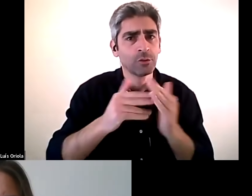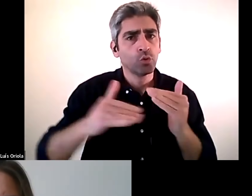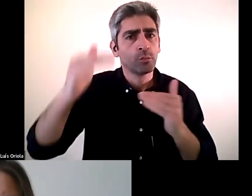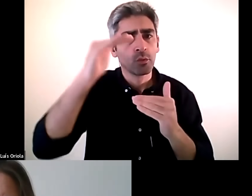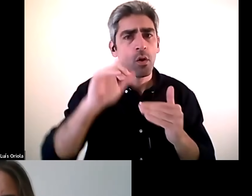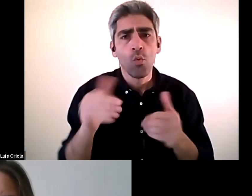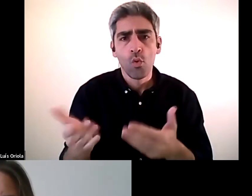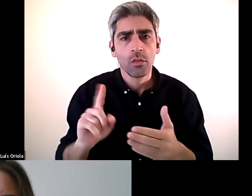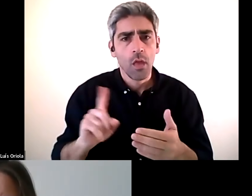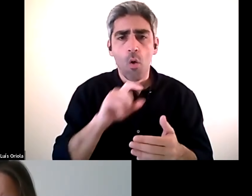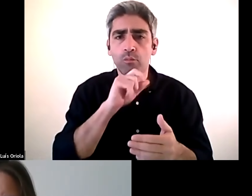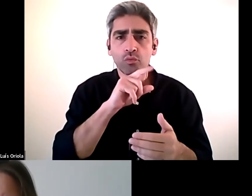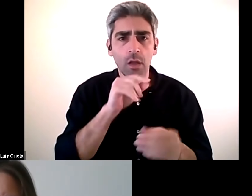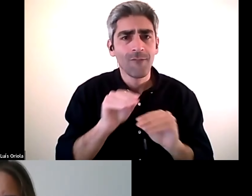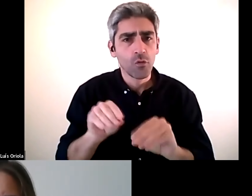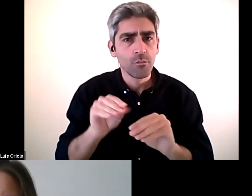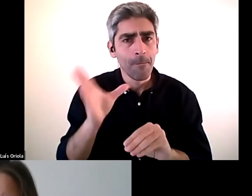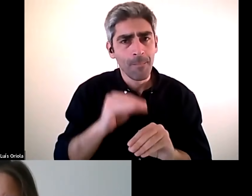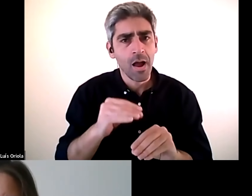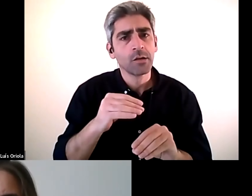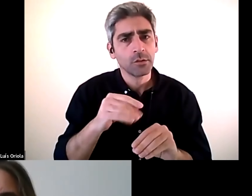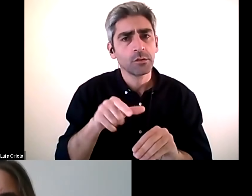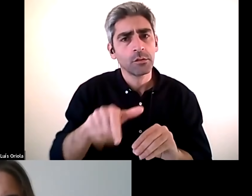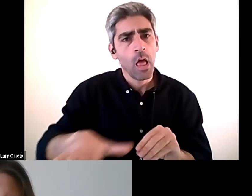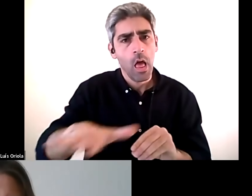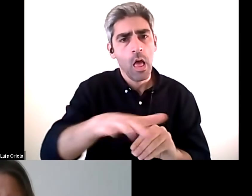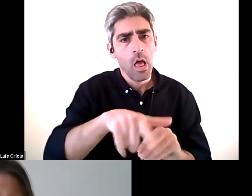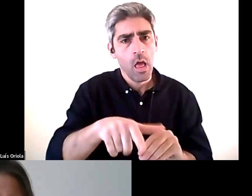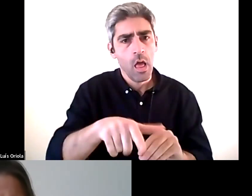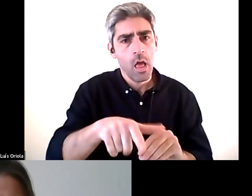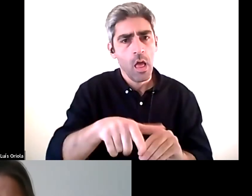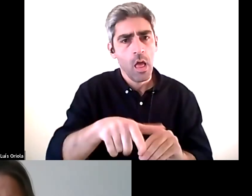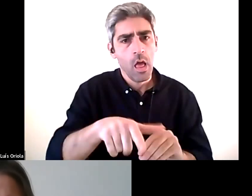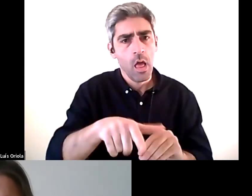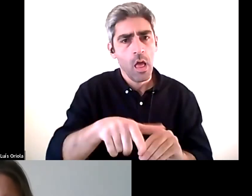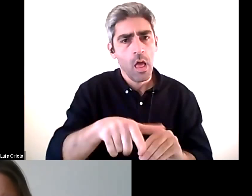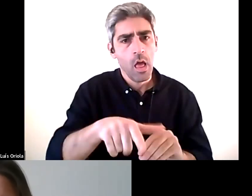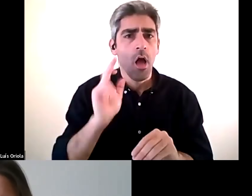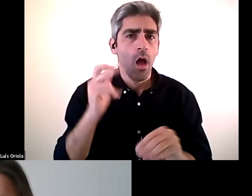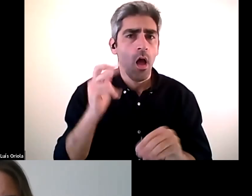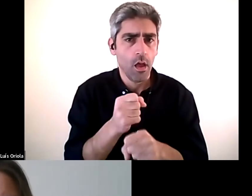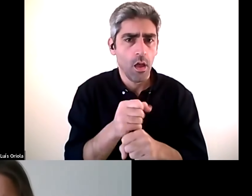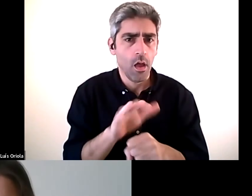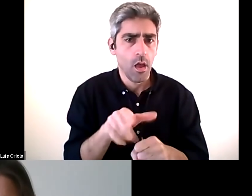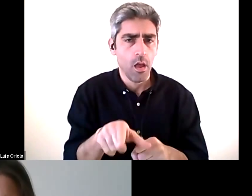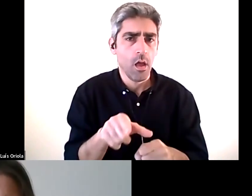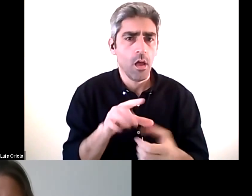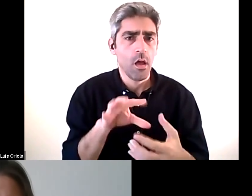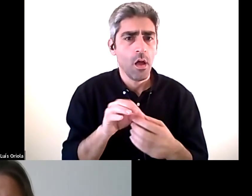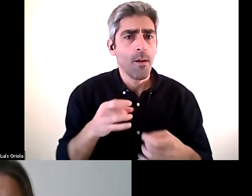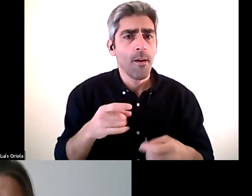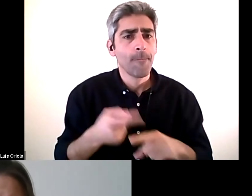a oportunidade e formar mais os que estão muitos anos com experiência. Isso também terá a ver com a